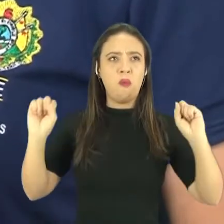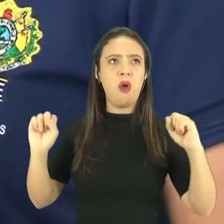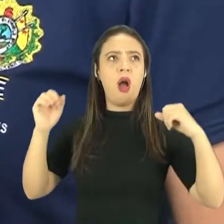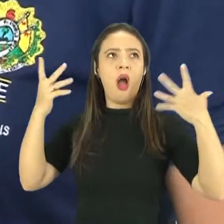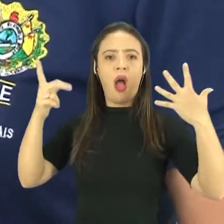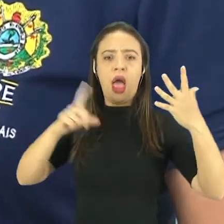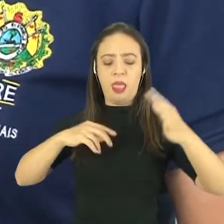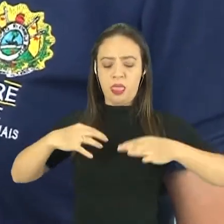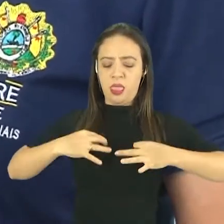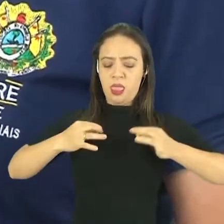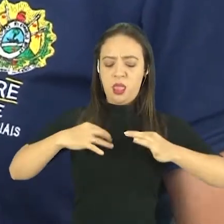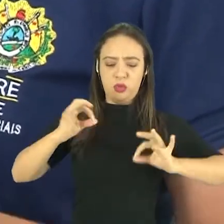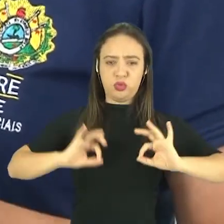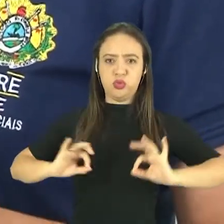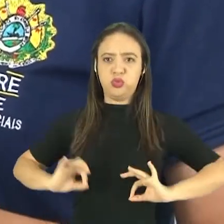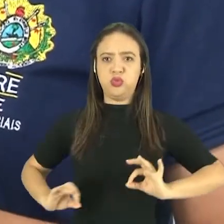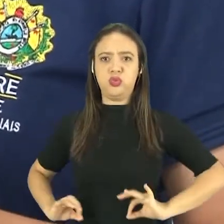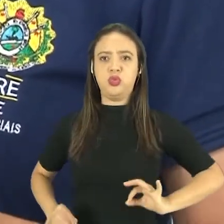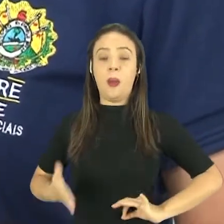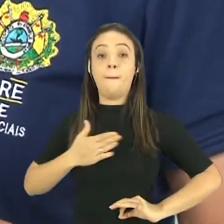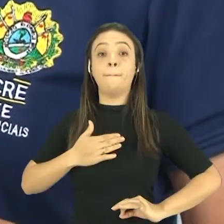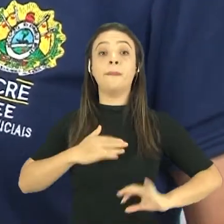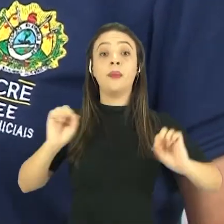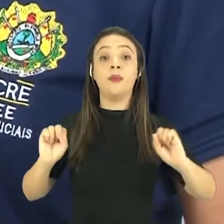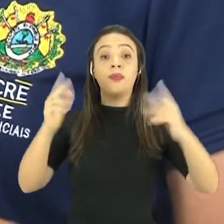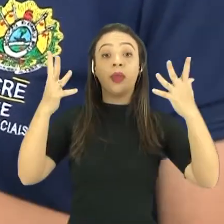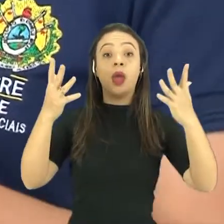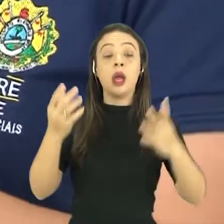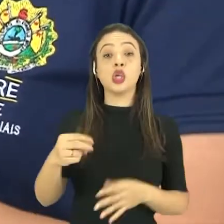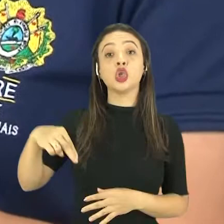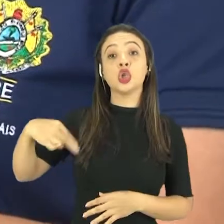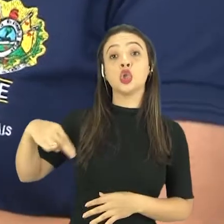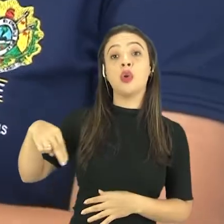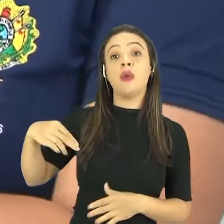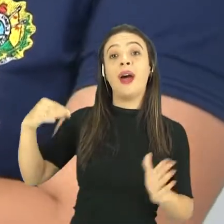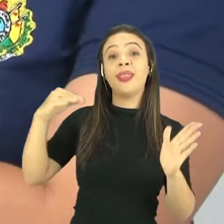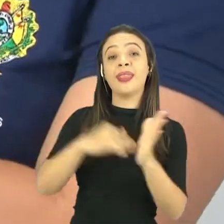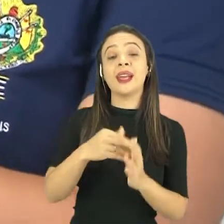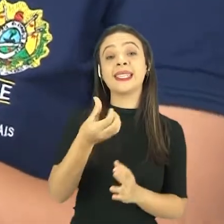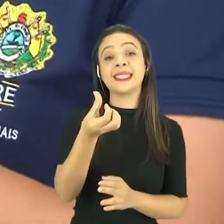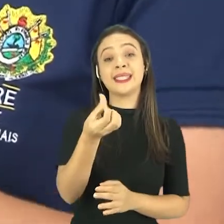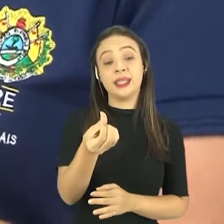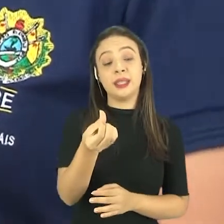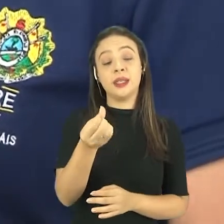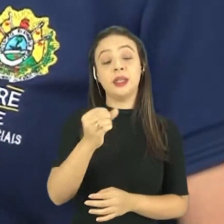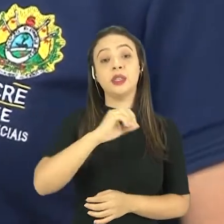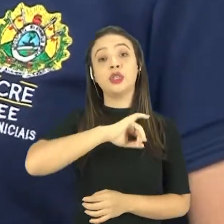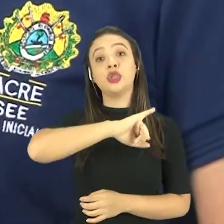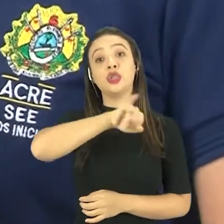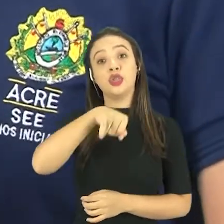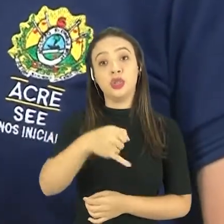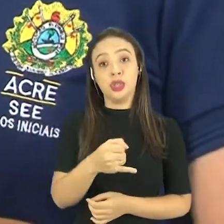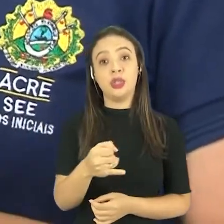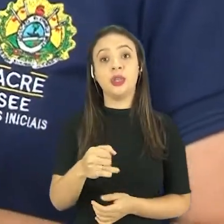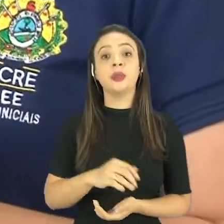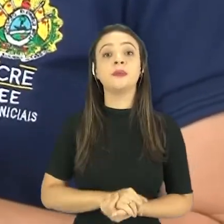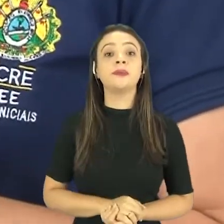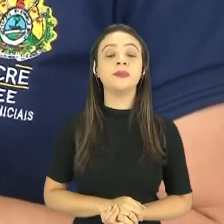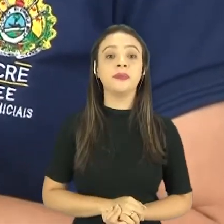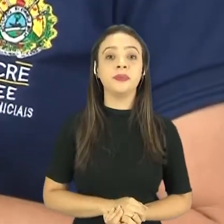e fitas. Minha festa é de novembro a 6 de janeiro. Olha só, Bumba Meu Boi,